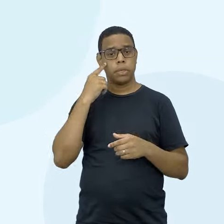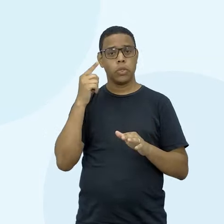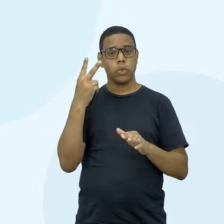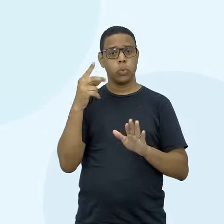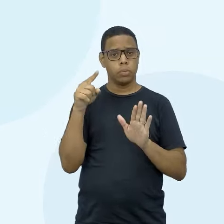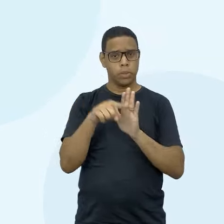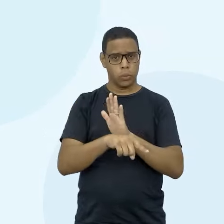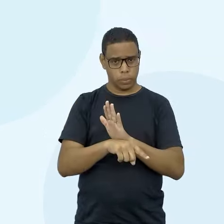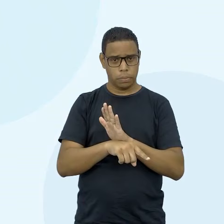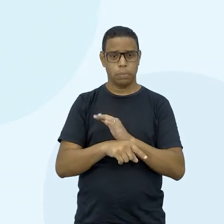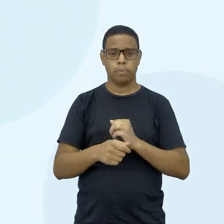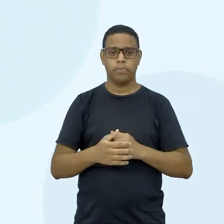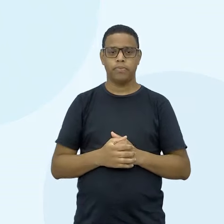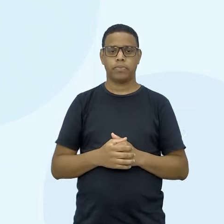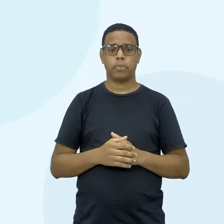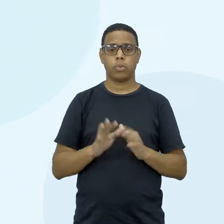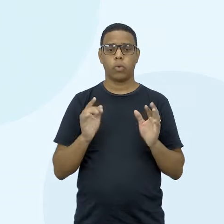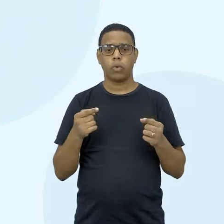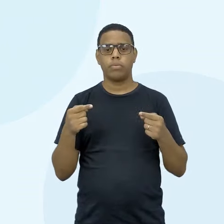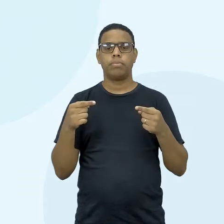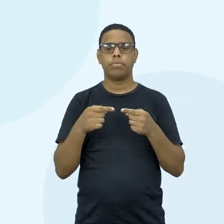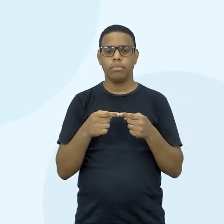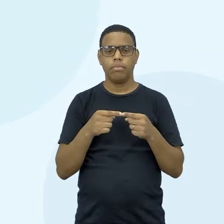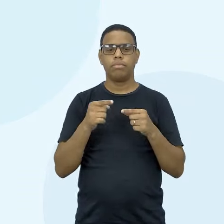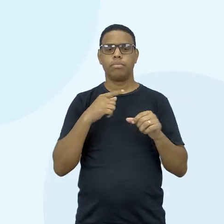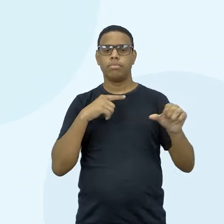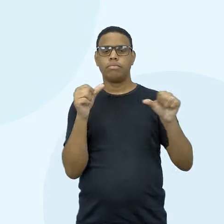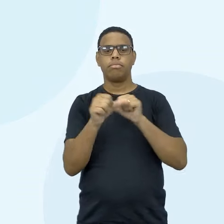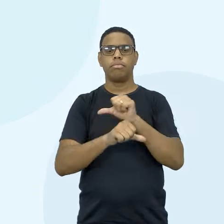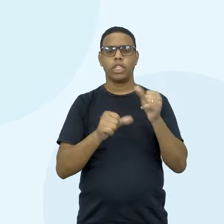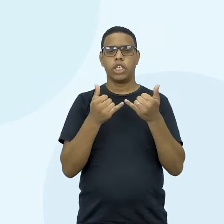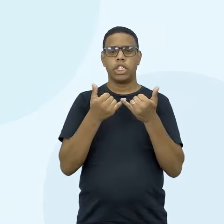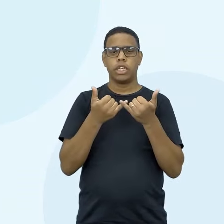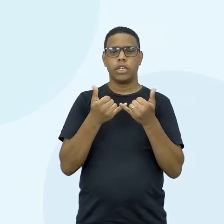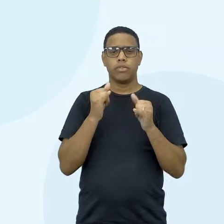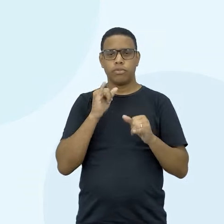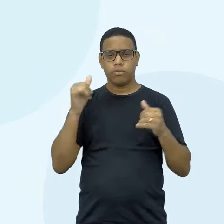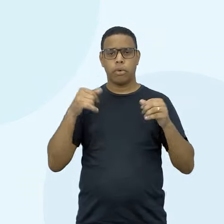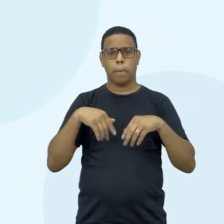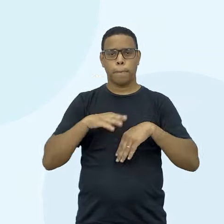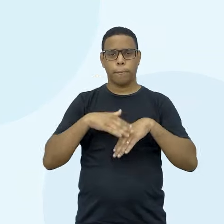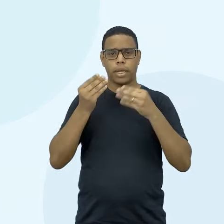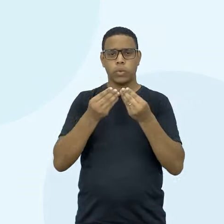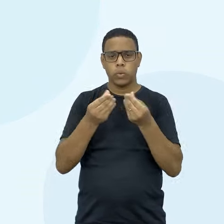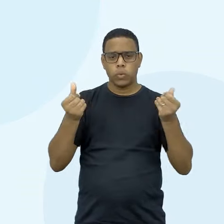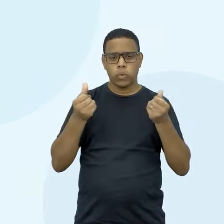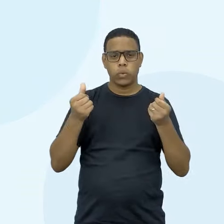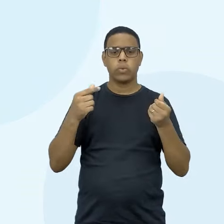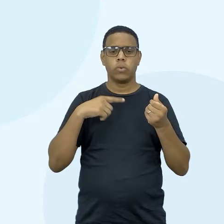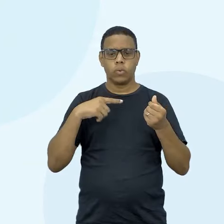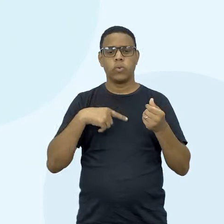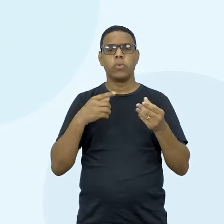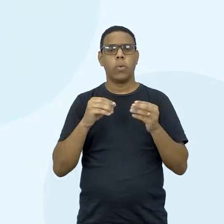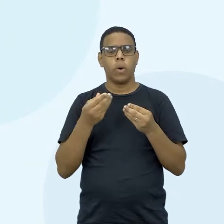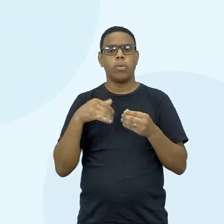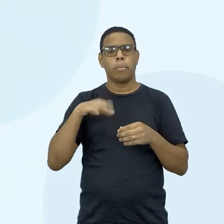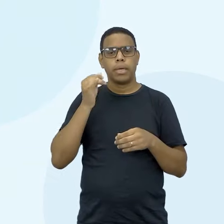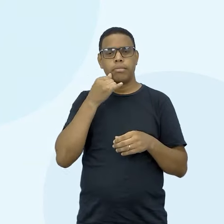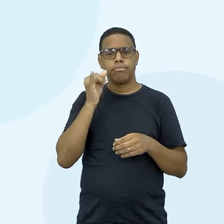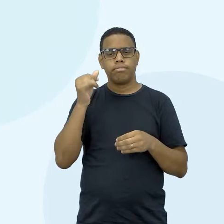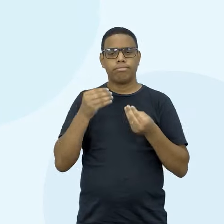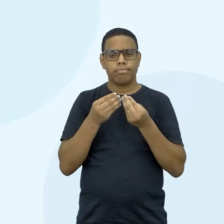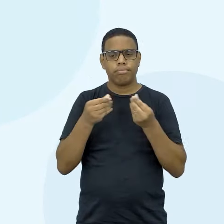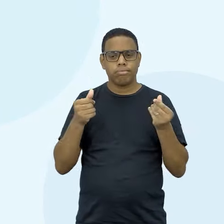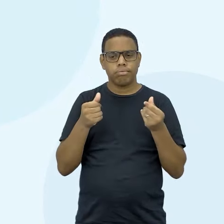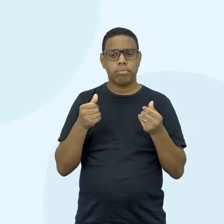perguntinhas básicas, ó. Qual combinação proporciona uma transformação de energia mais eficiente lá no nosso simulador? E qual a